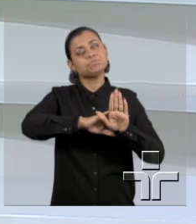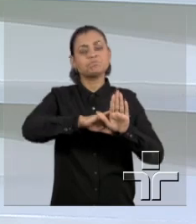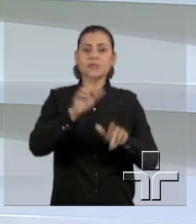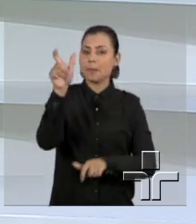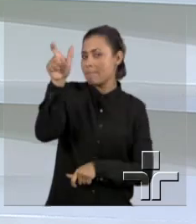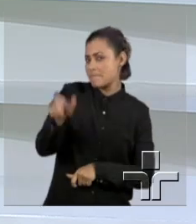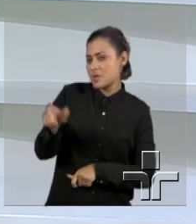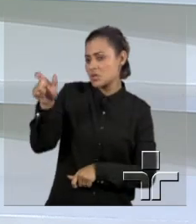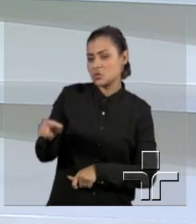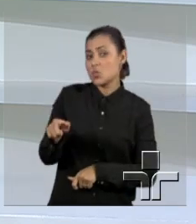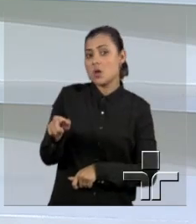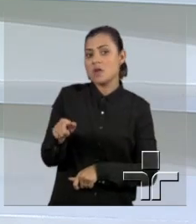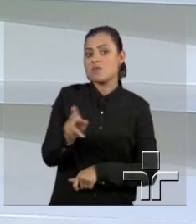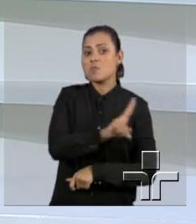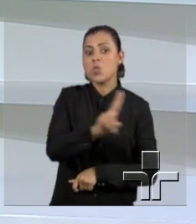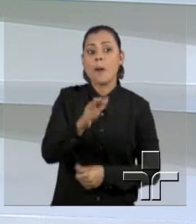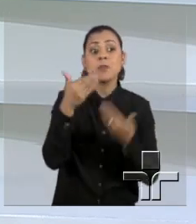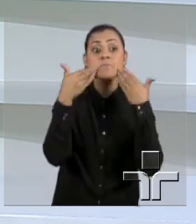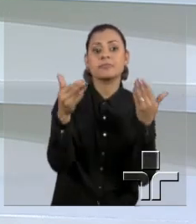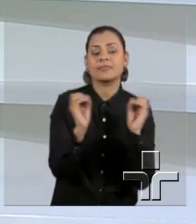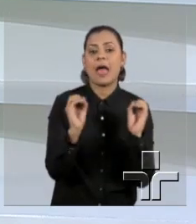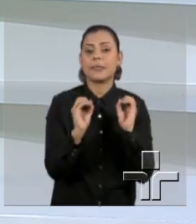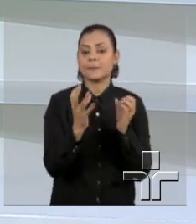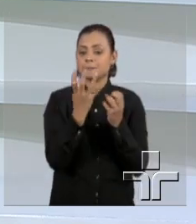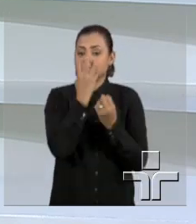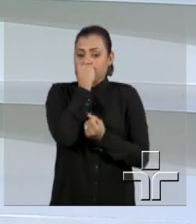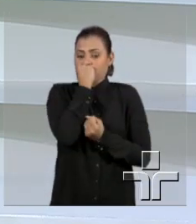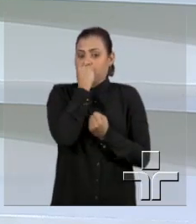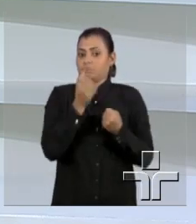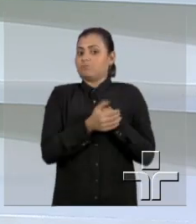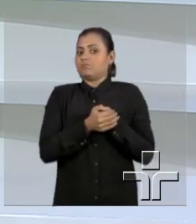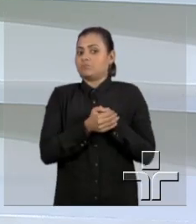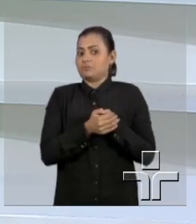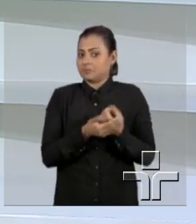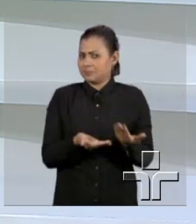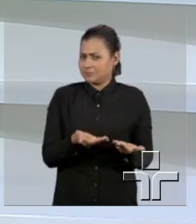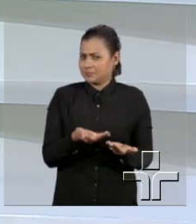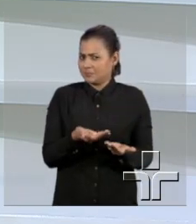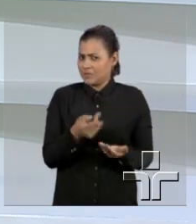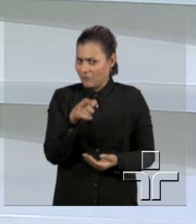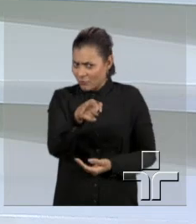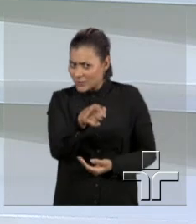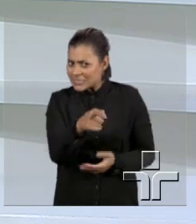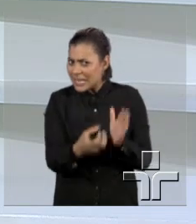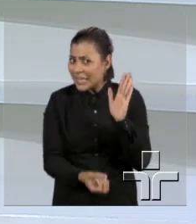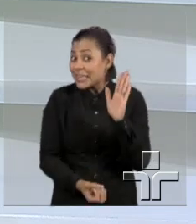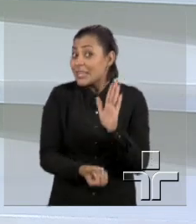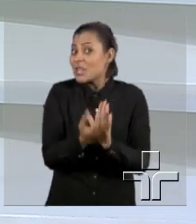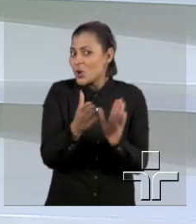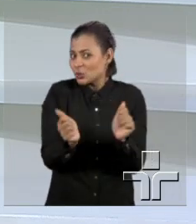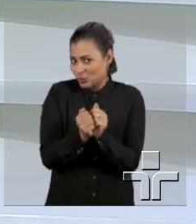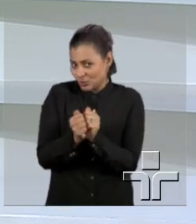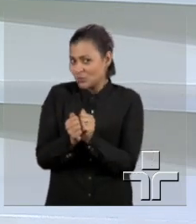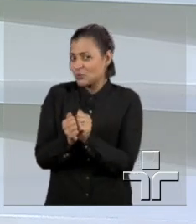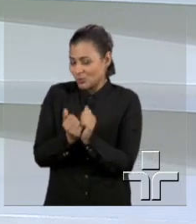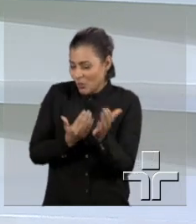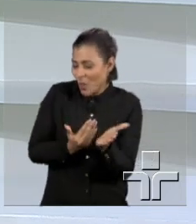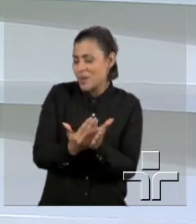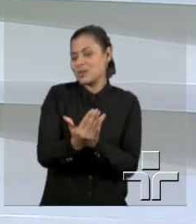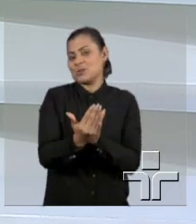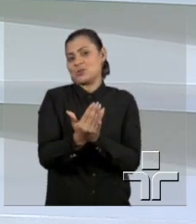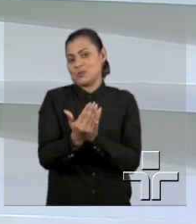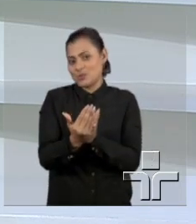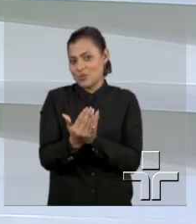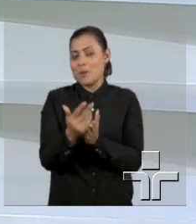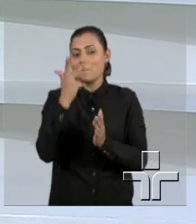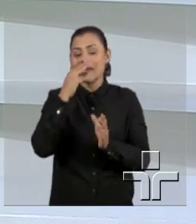pessoas não identificadas, mas que revelem algum sigilo. Como é que o senhor, que foi o pai, digamos, dessa iniciativa da